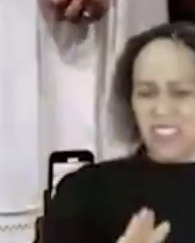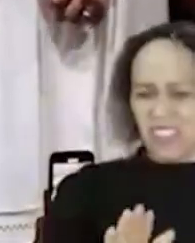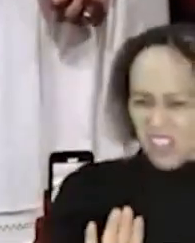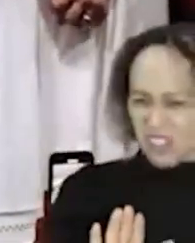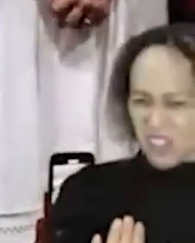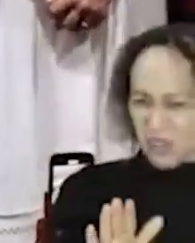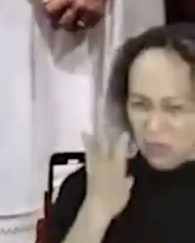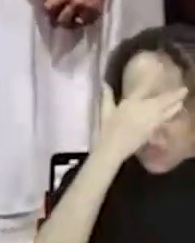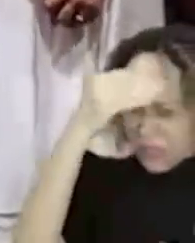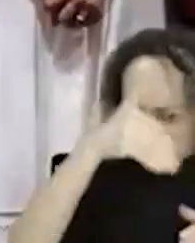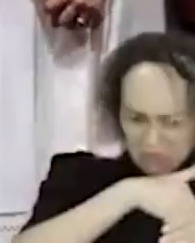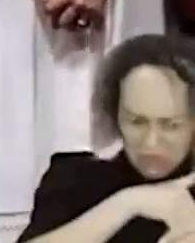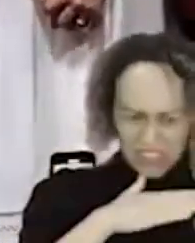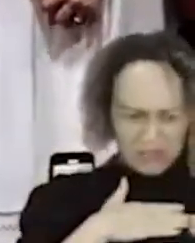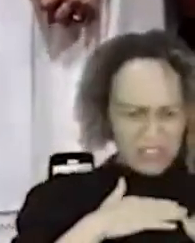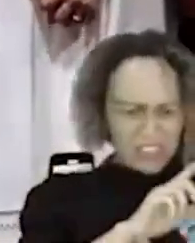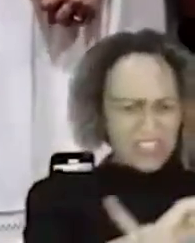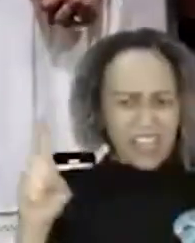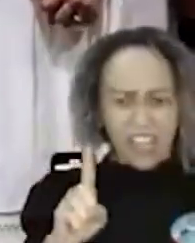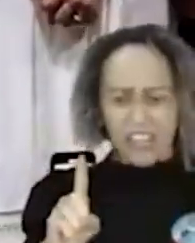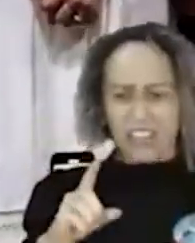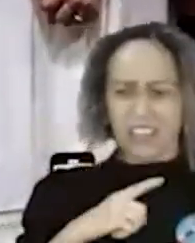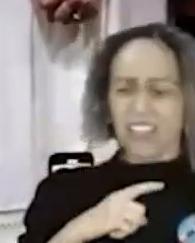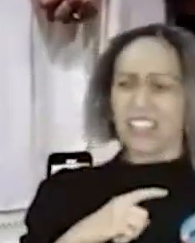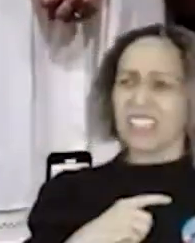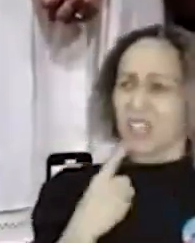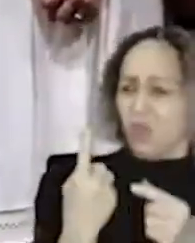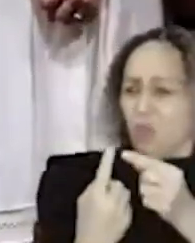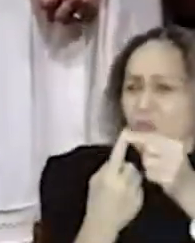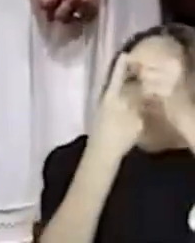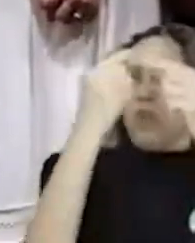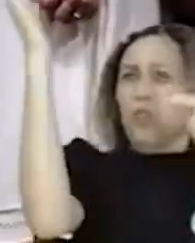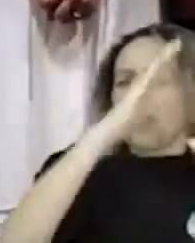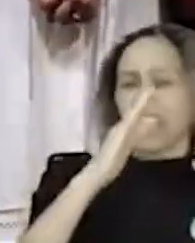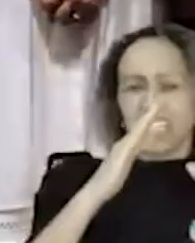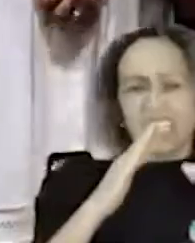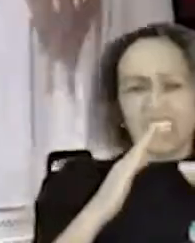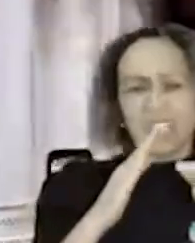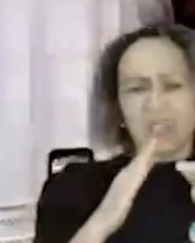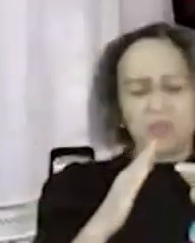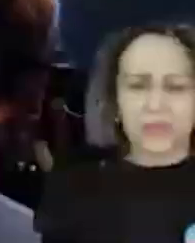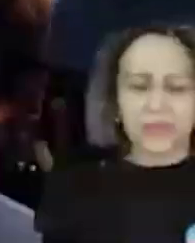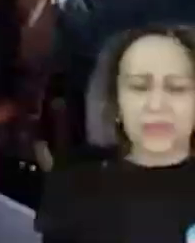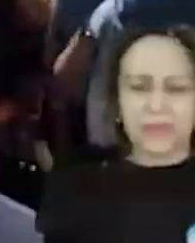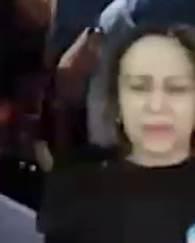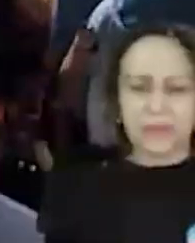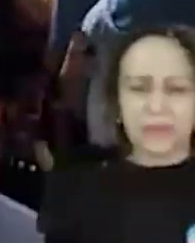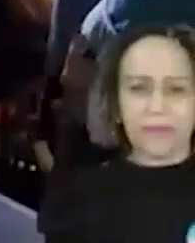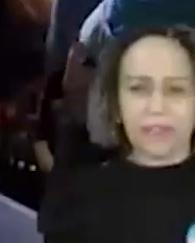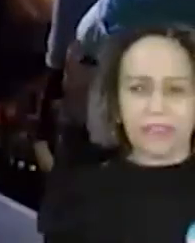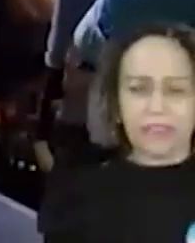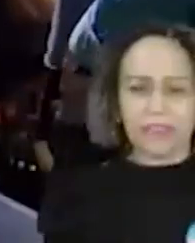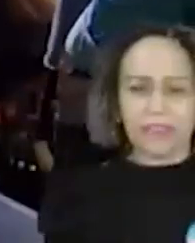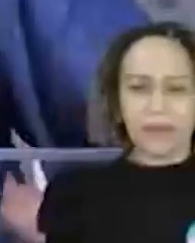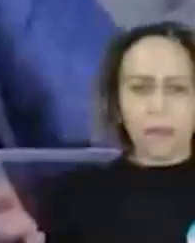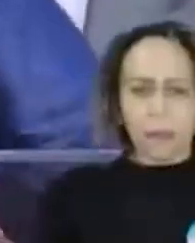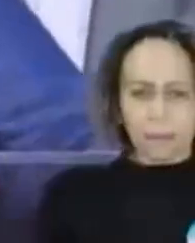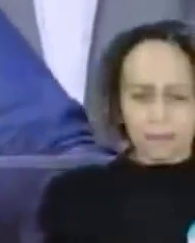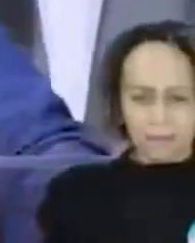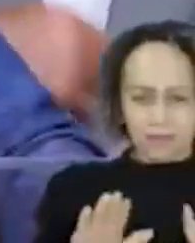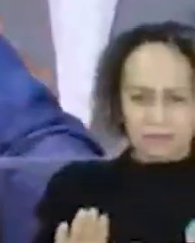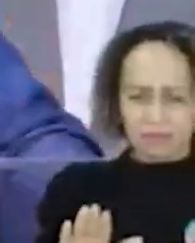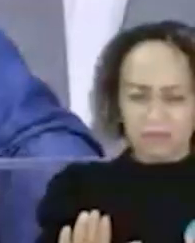dois Brasis. Somos um único país, um único povo, uma grande nação. Não interessa a